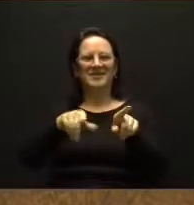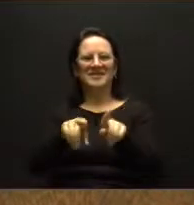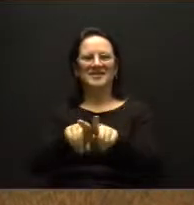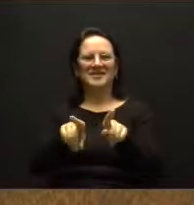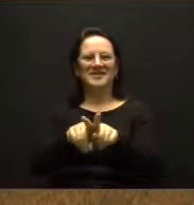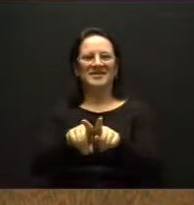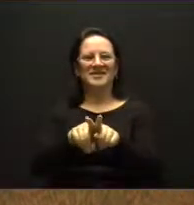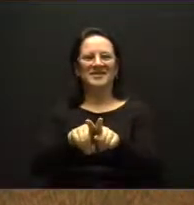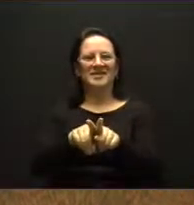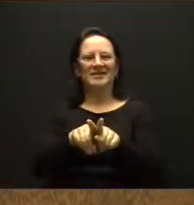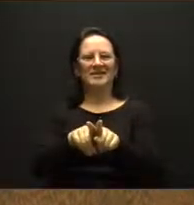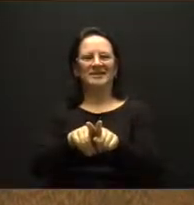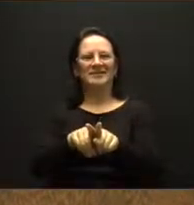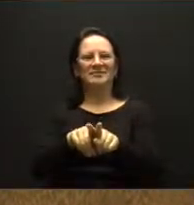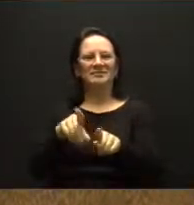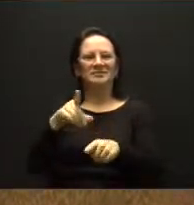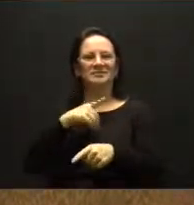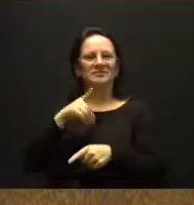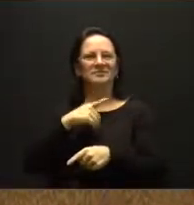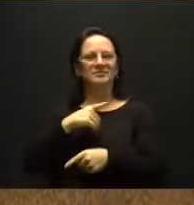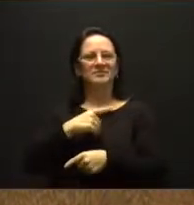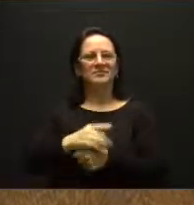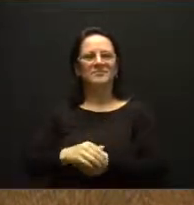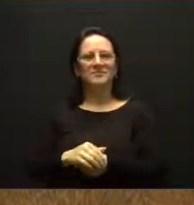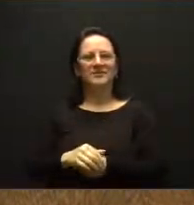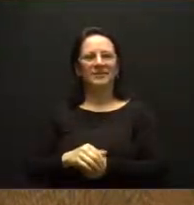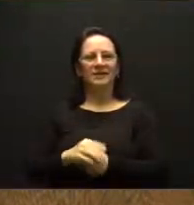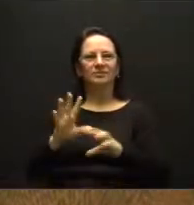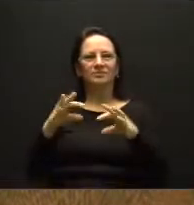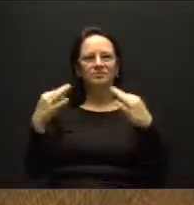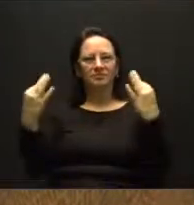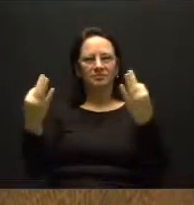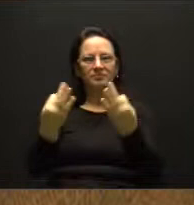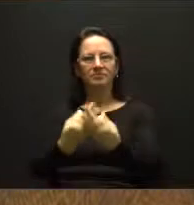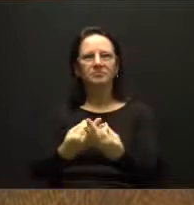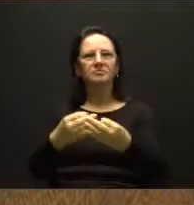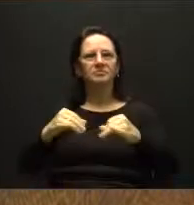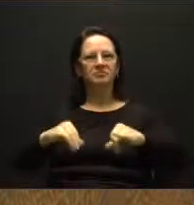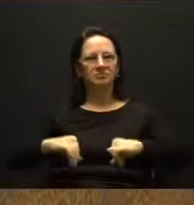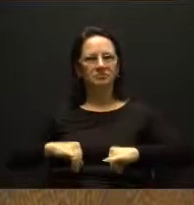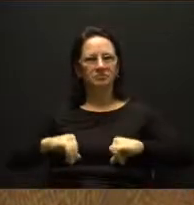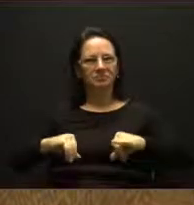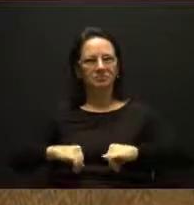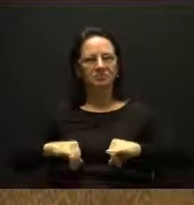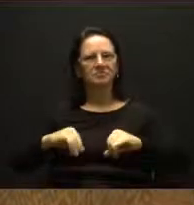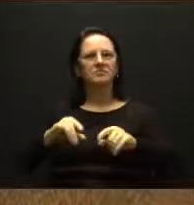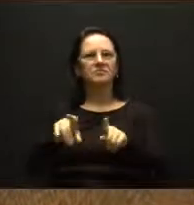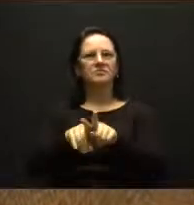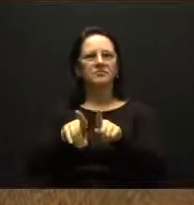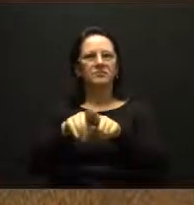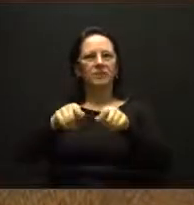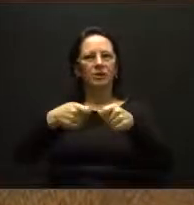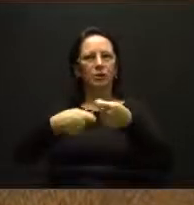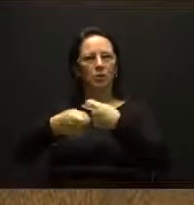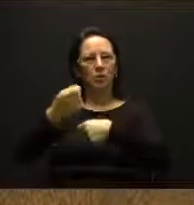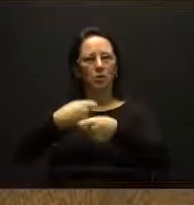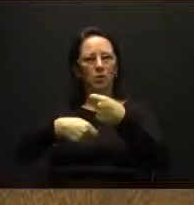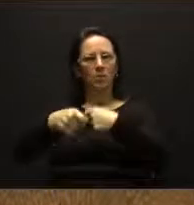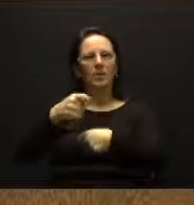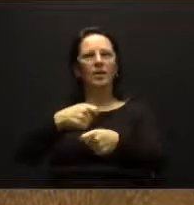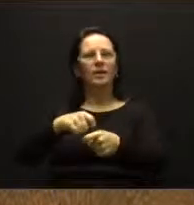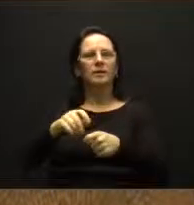sentidos de forma negativa pelas famílias pelo comércio local nossa sociedade precisa